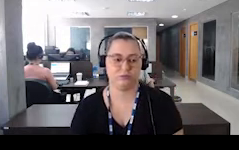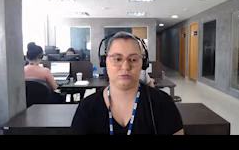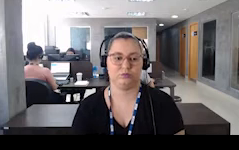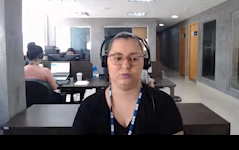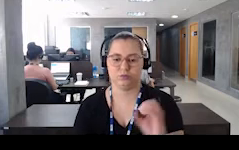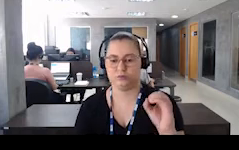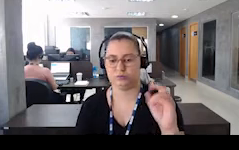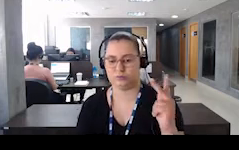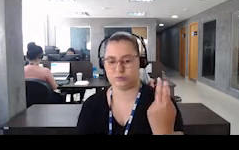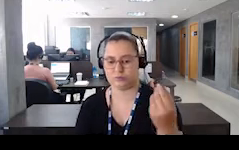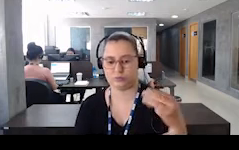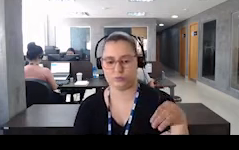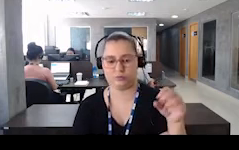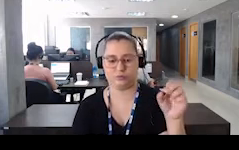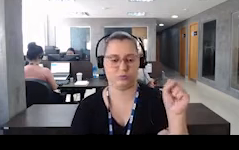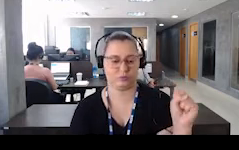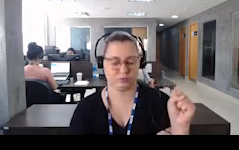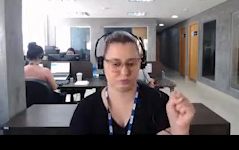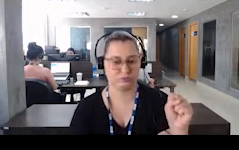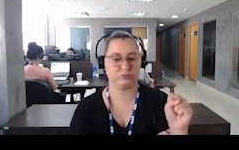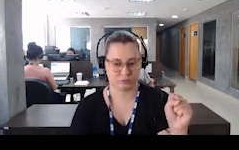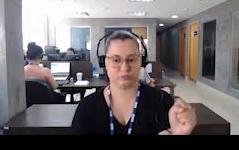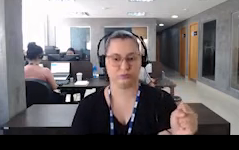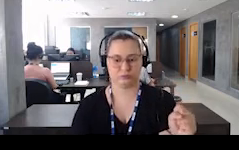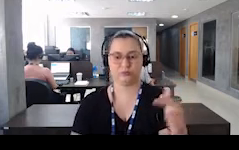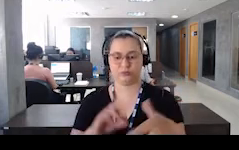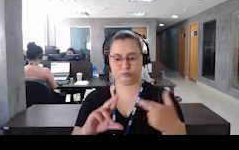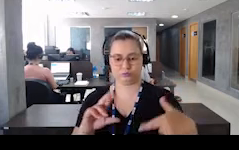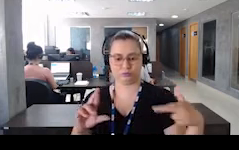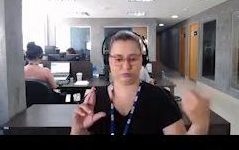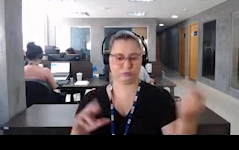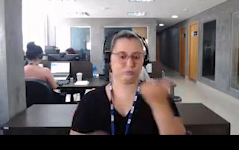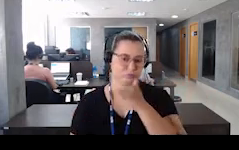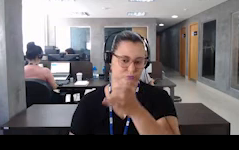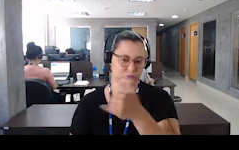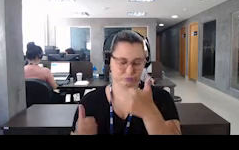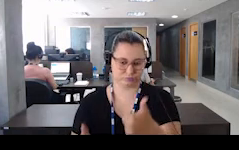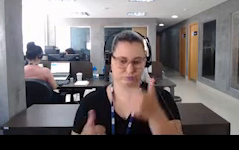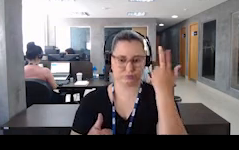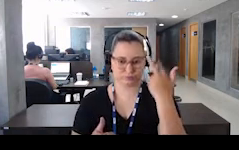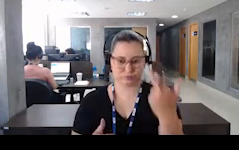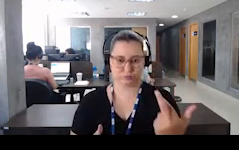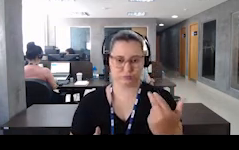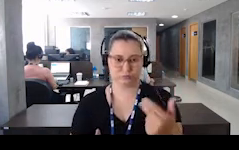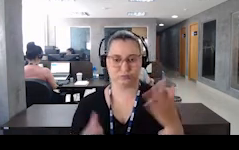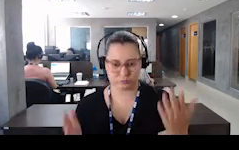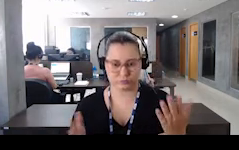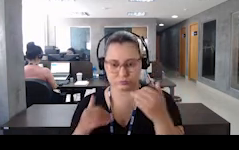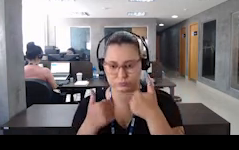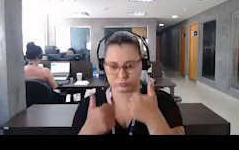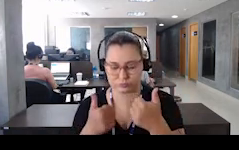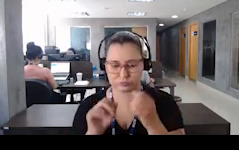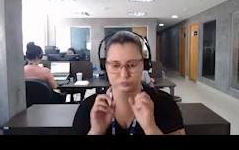0,3748. O quê? Ohms, porque é informação de resistência elétrica. Tranquilo? Até